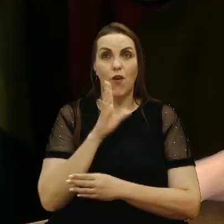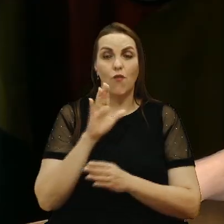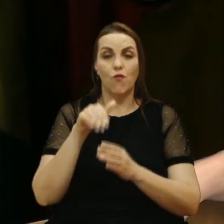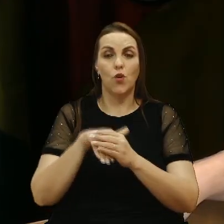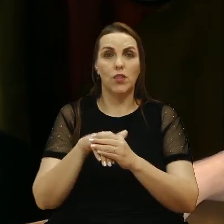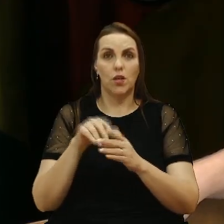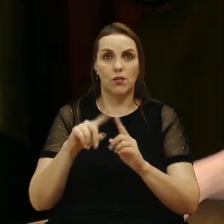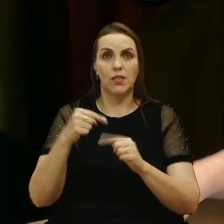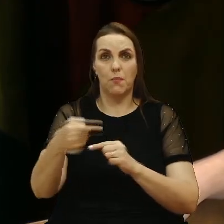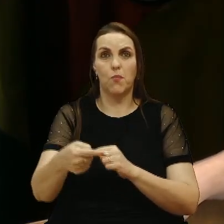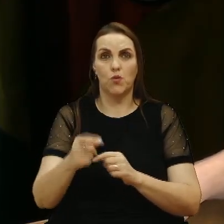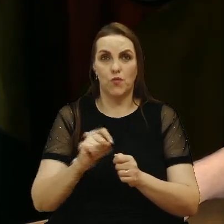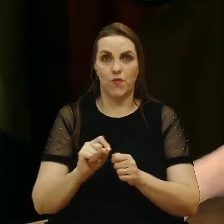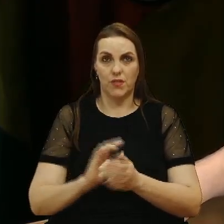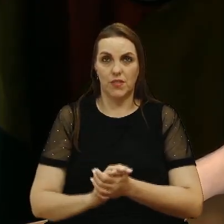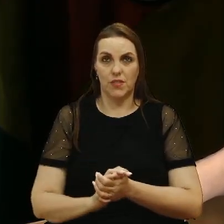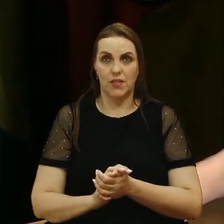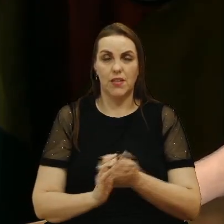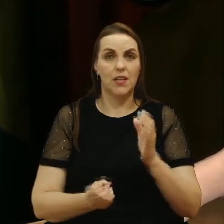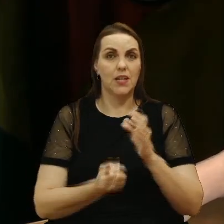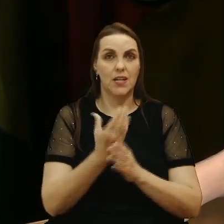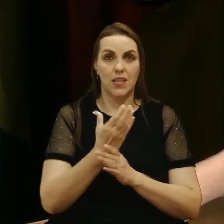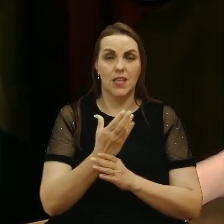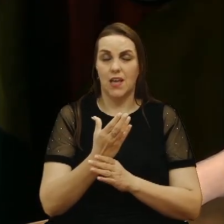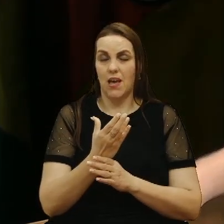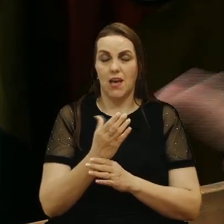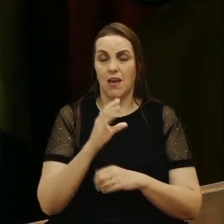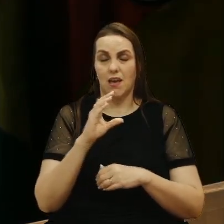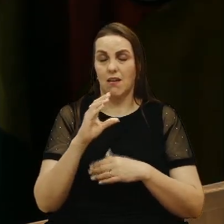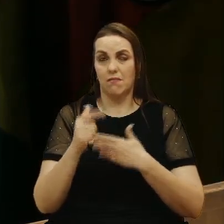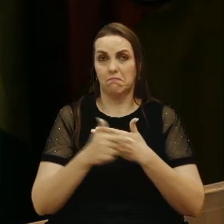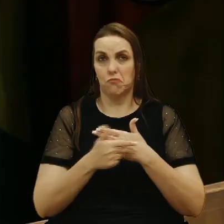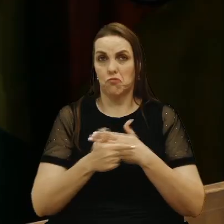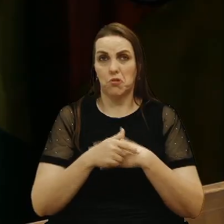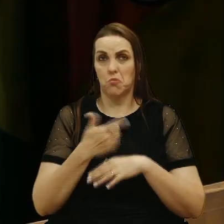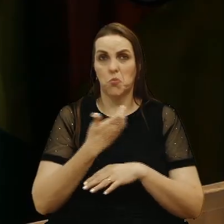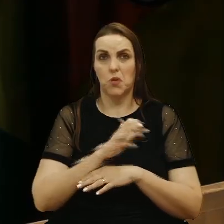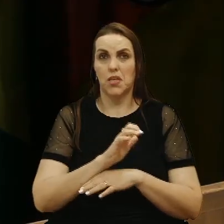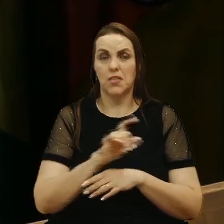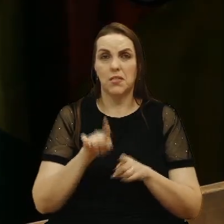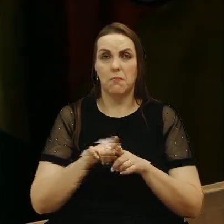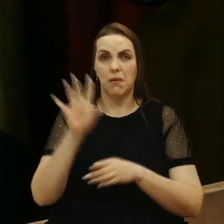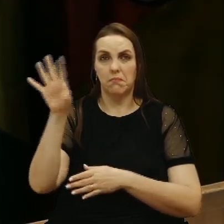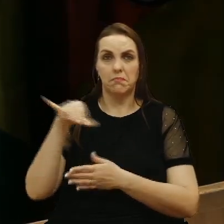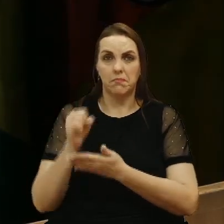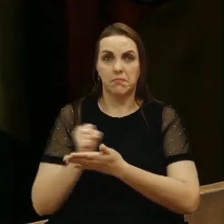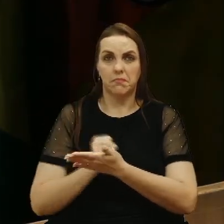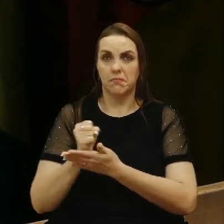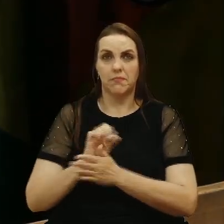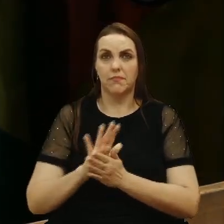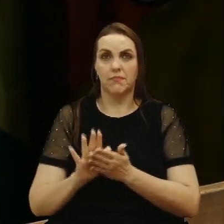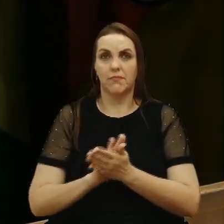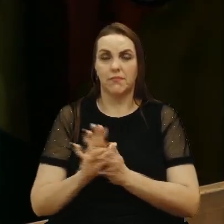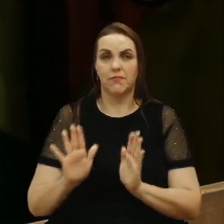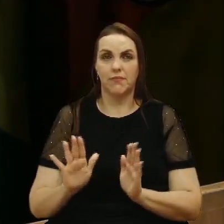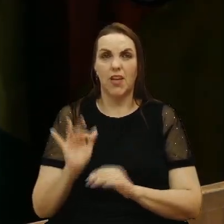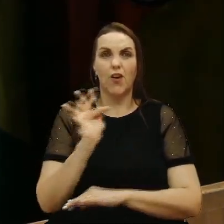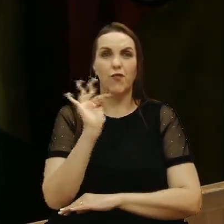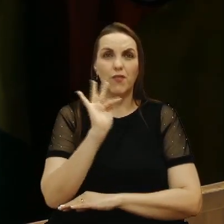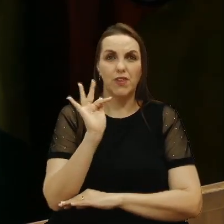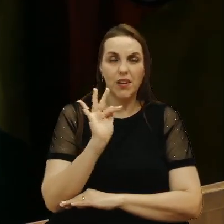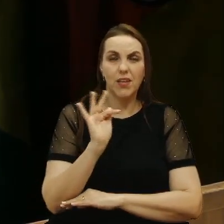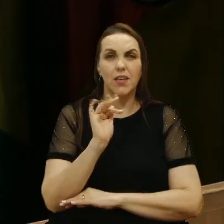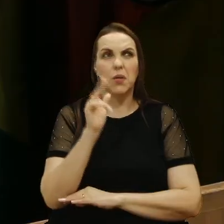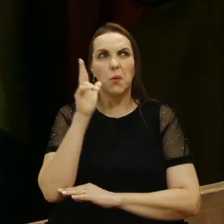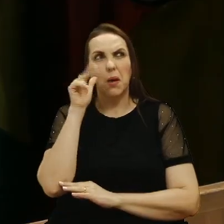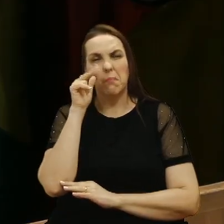Votei não a criação de cargo e não quis nomear. Nem pretendi nomear. Em fevereiro, abril, sei